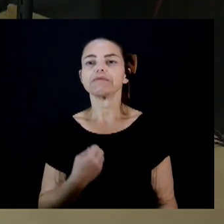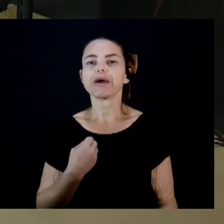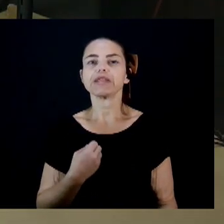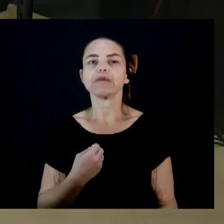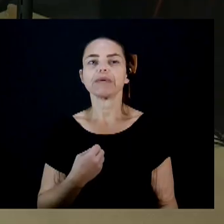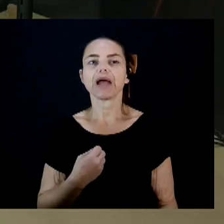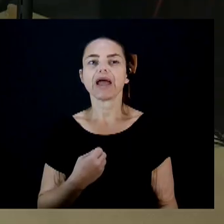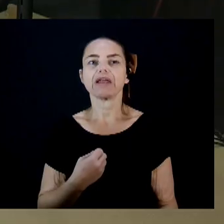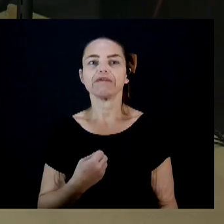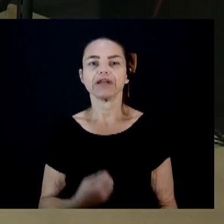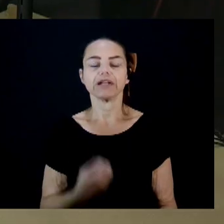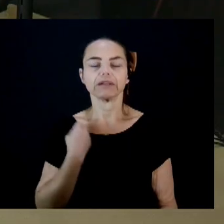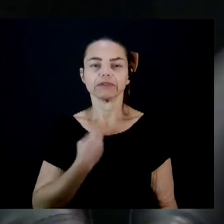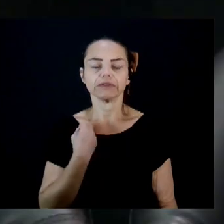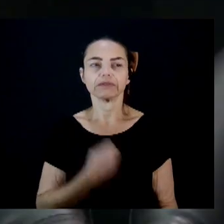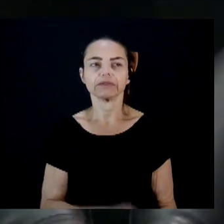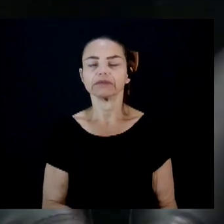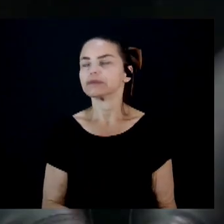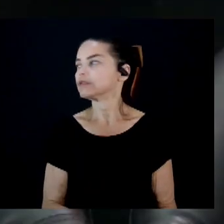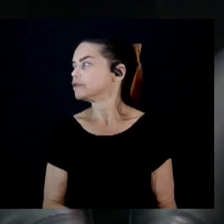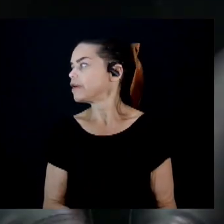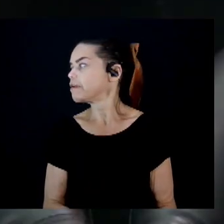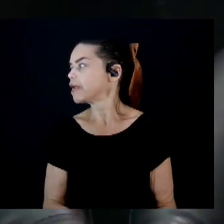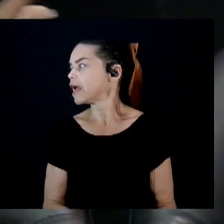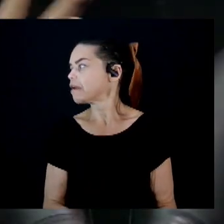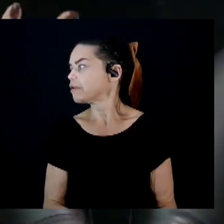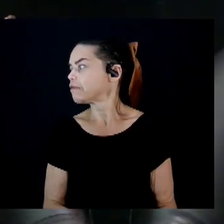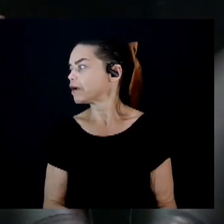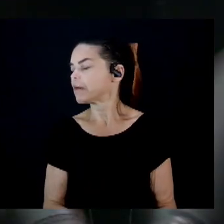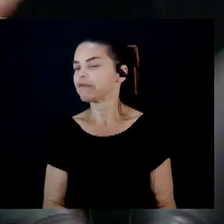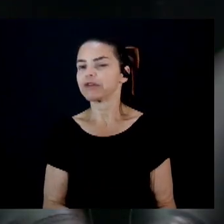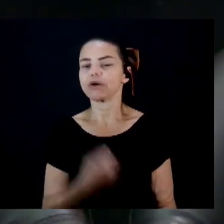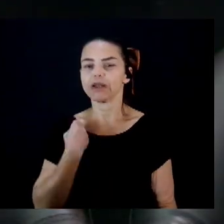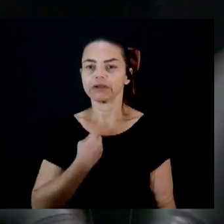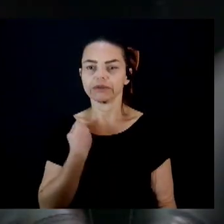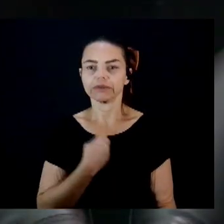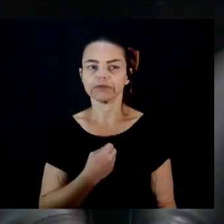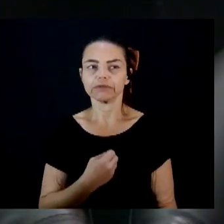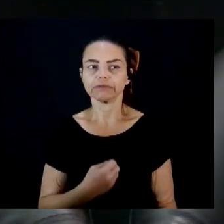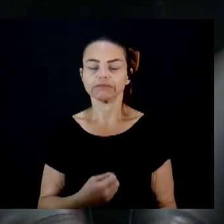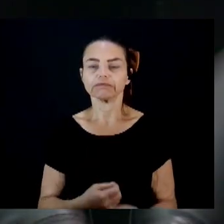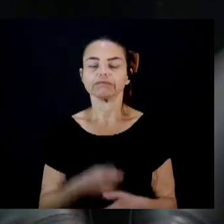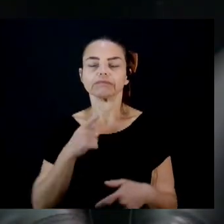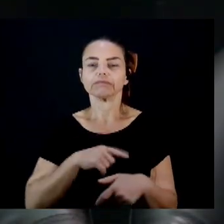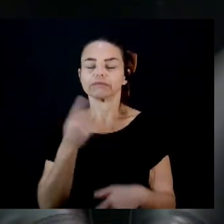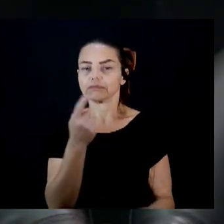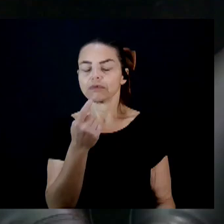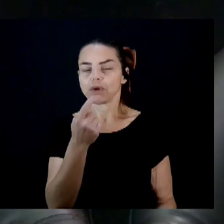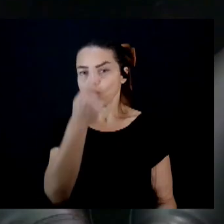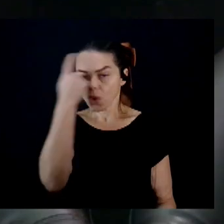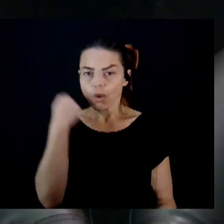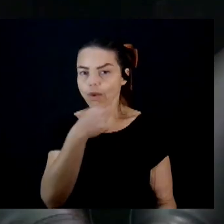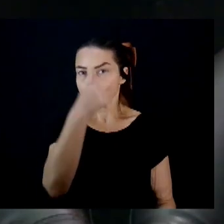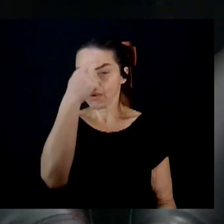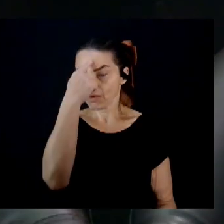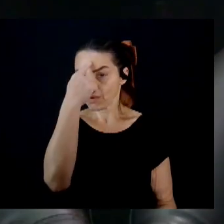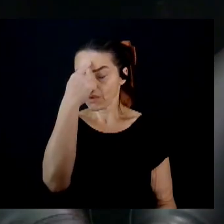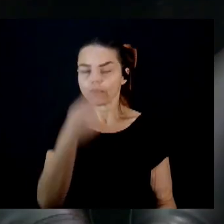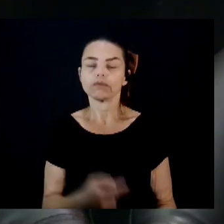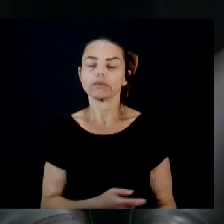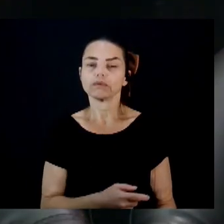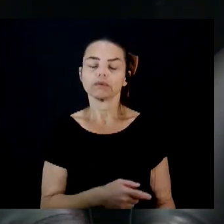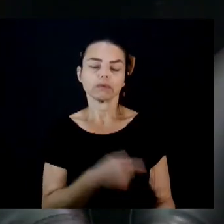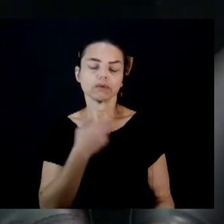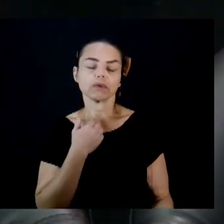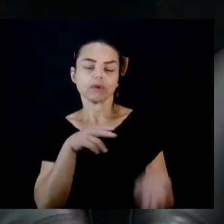Você tá ali scrollando, né? E você se perde. De repente, passou 1h30. O teu parceiro tá do lado,